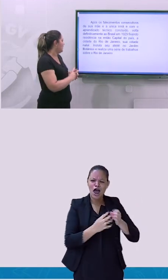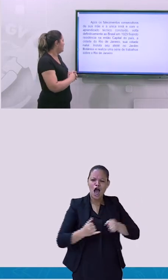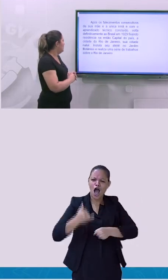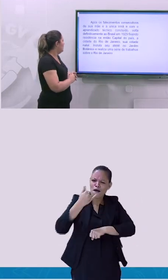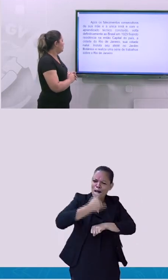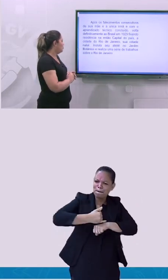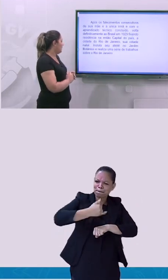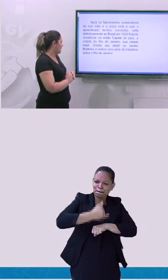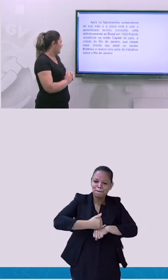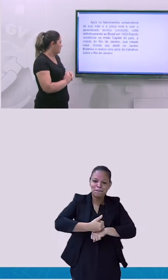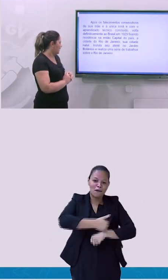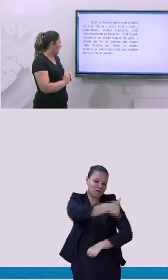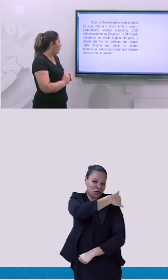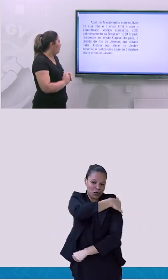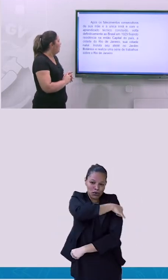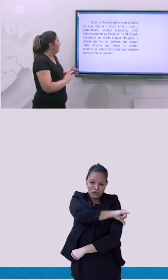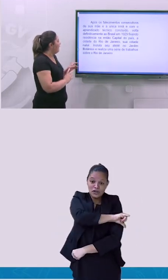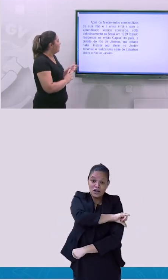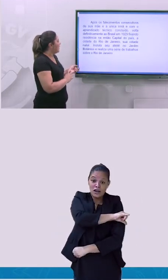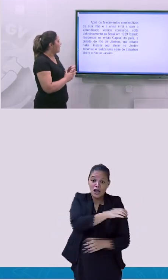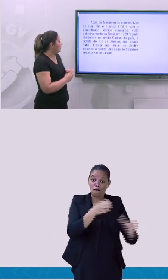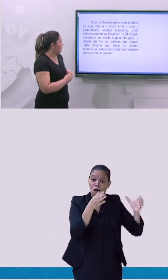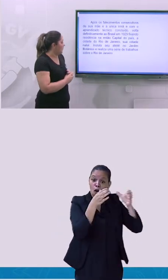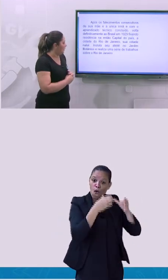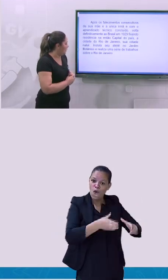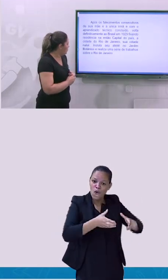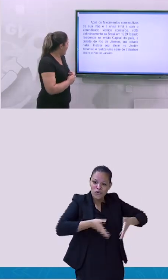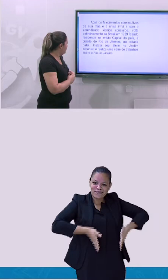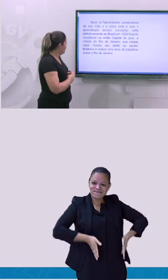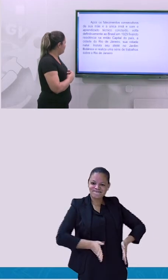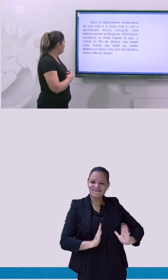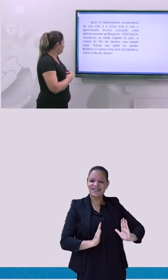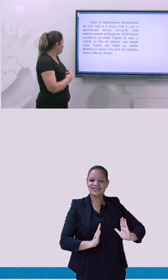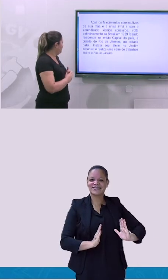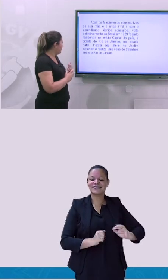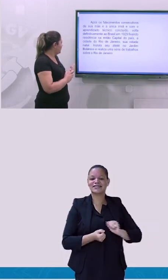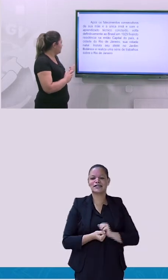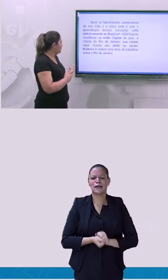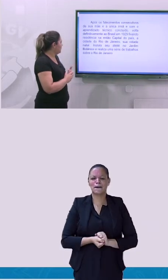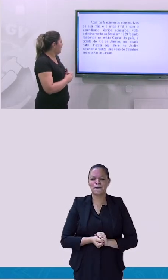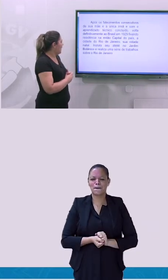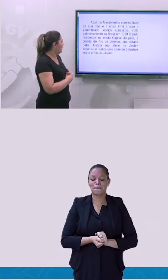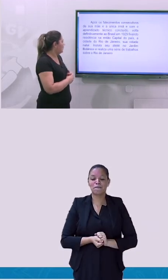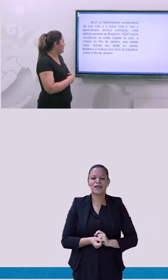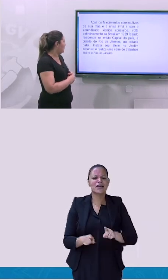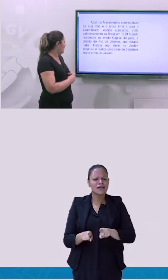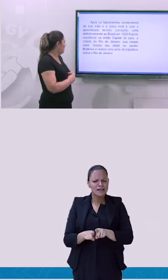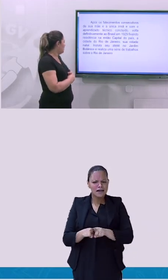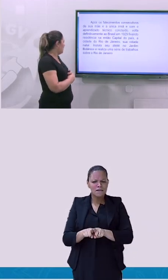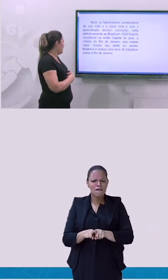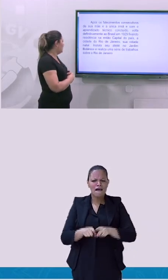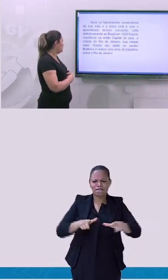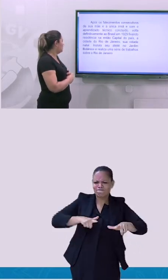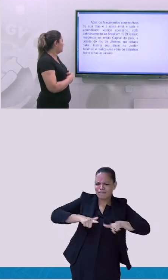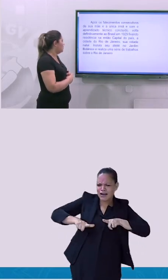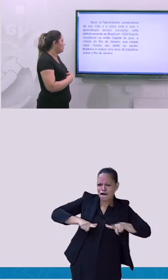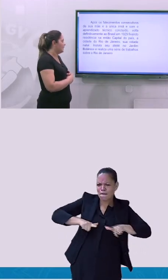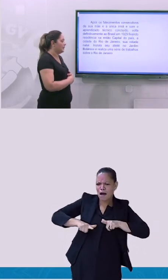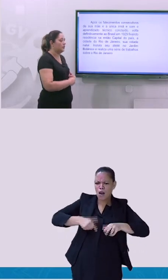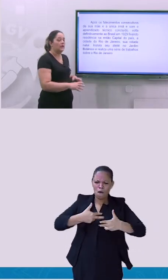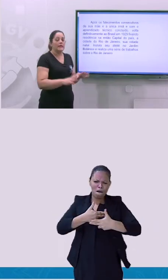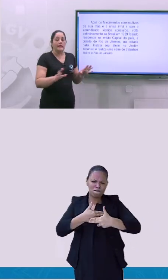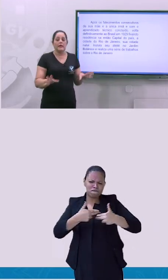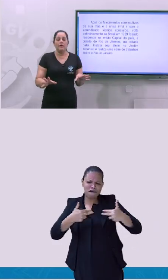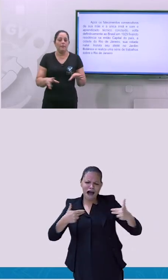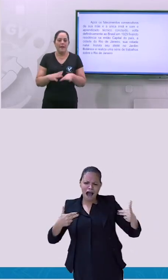Rio de Janeiro, sua cidade natal. Instala seu ateliê no Jardim Botânico e realiza uma série de trabalhos sobre o Rio de